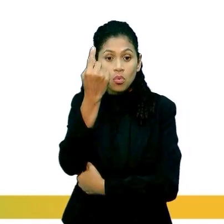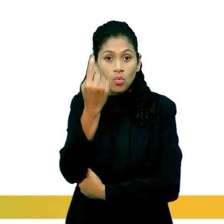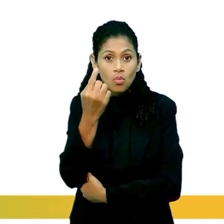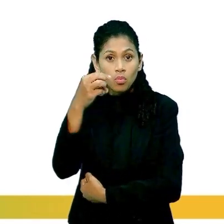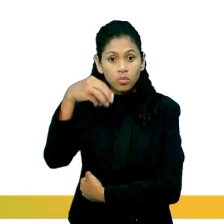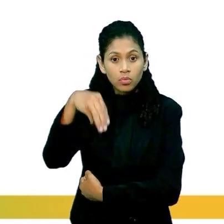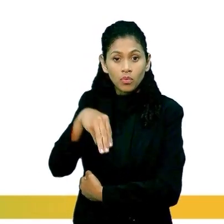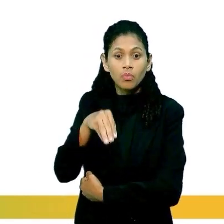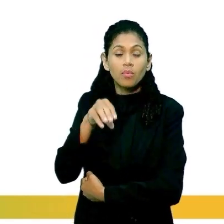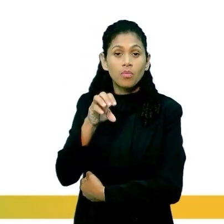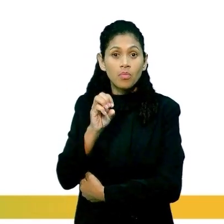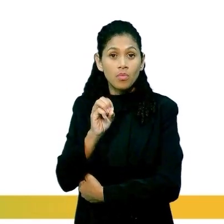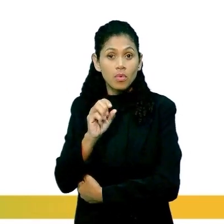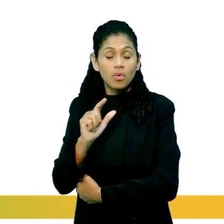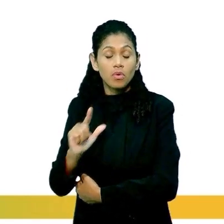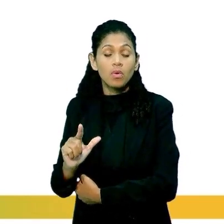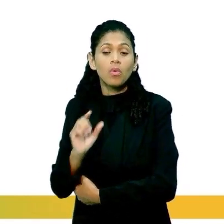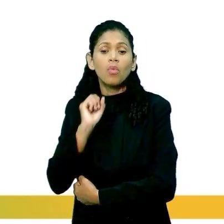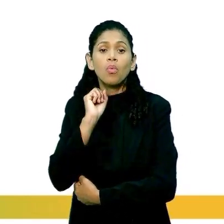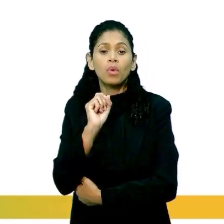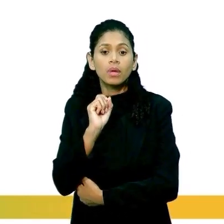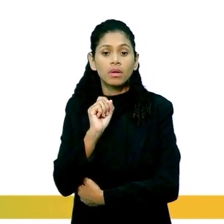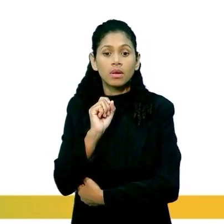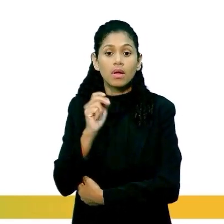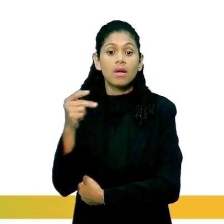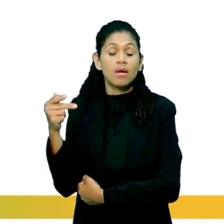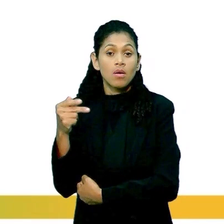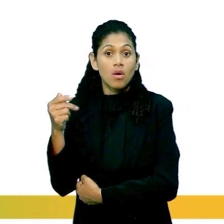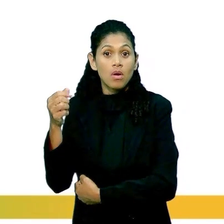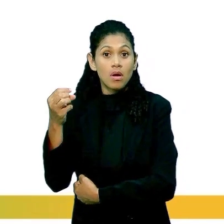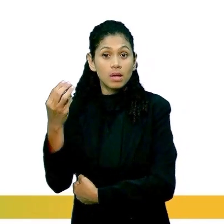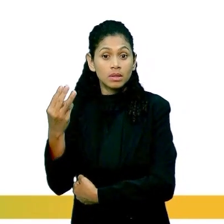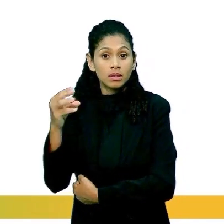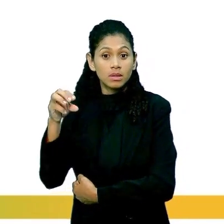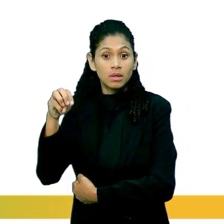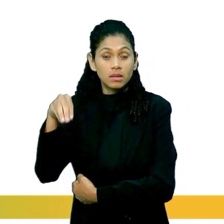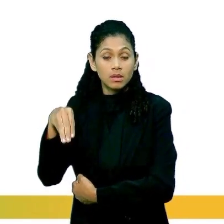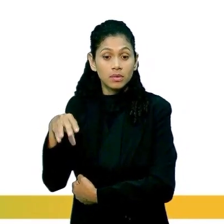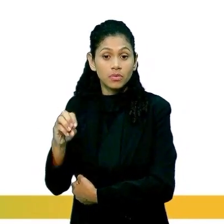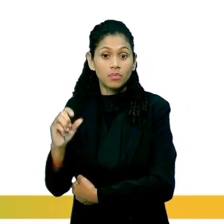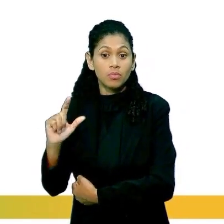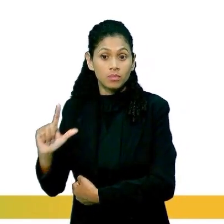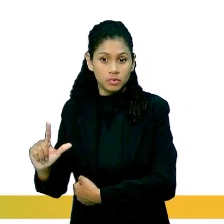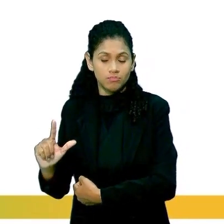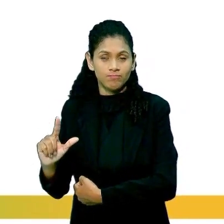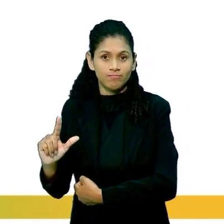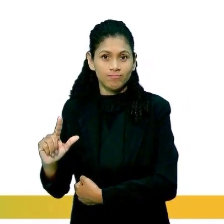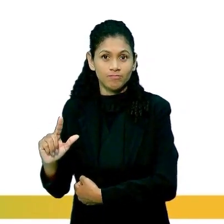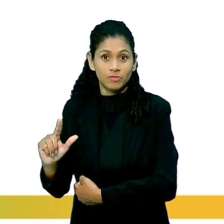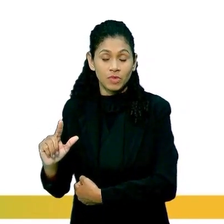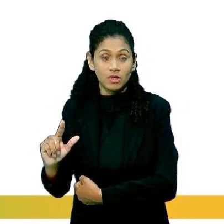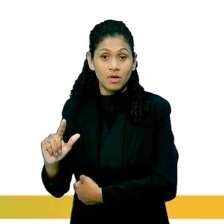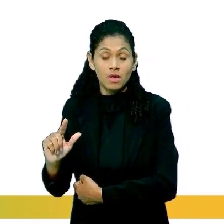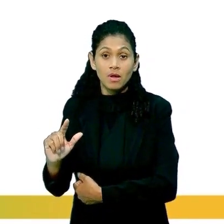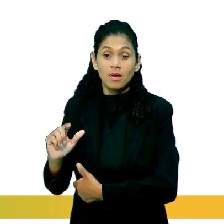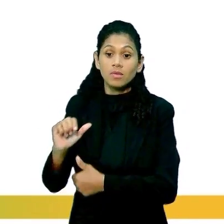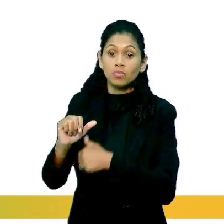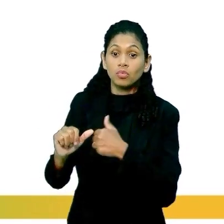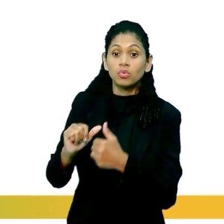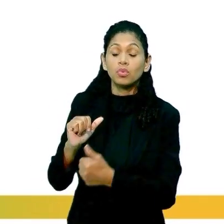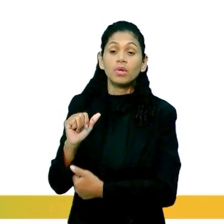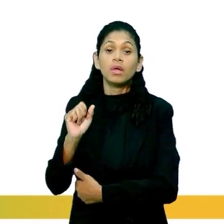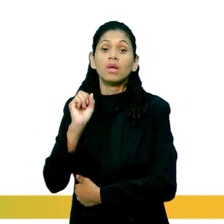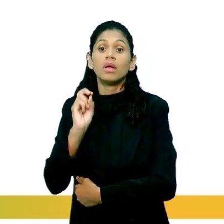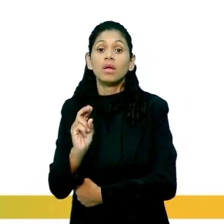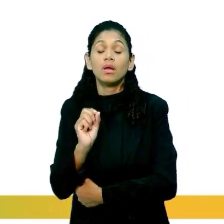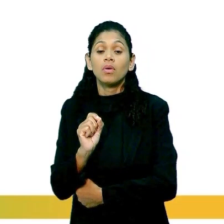com 3 mols de gás hidrogênio e isso produz 2 mols de amônia. Mas a aluna, a Zara, ela